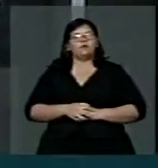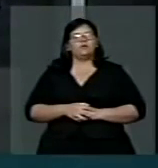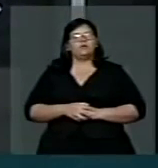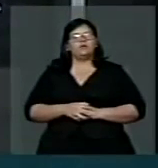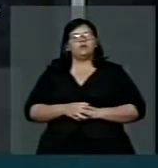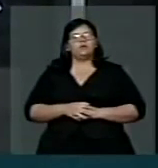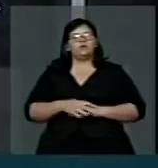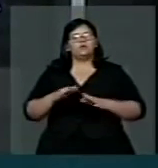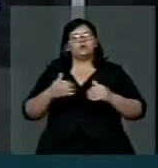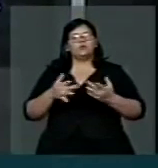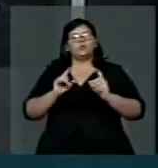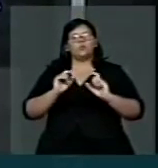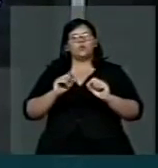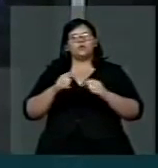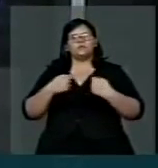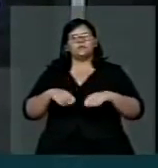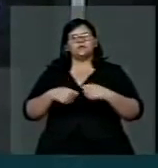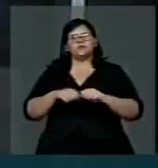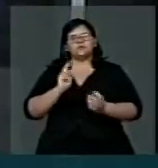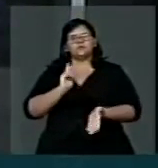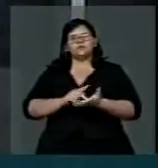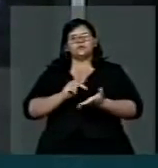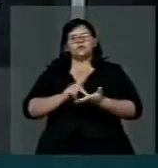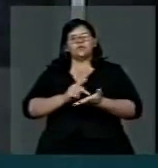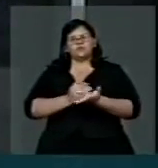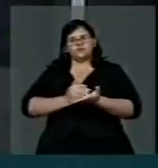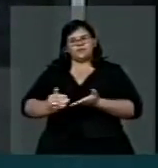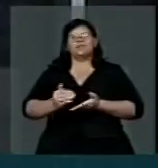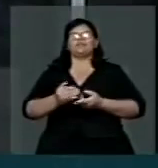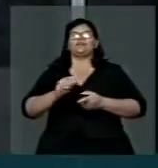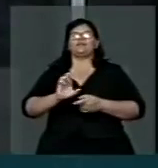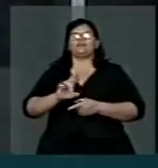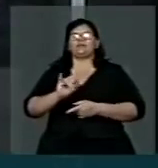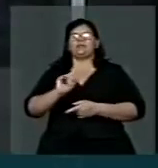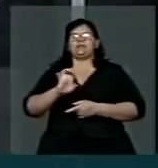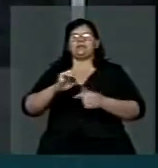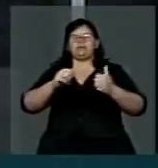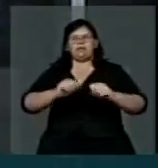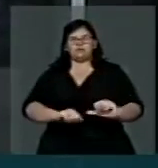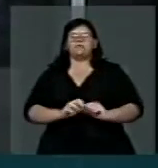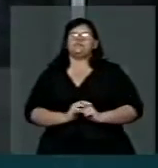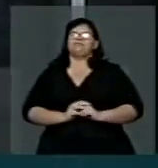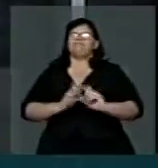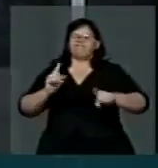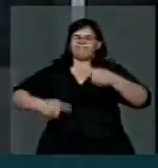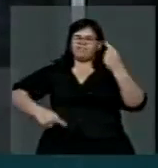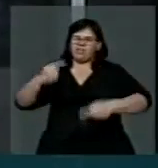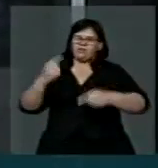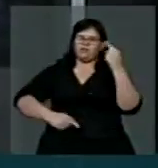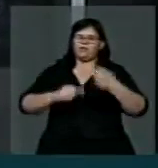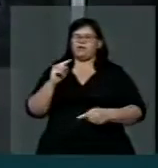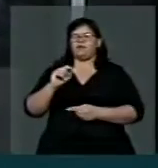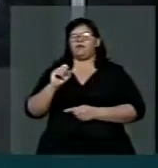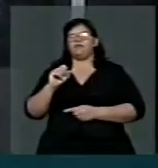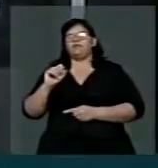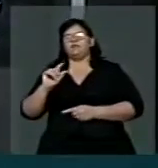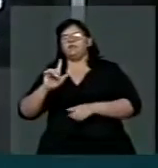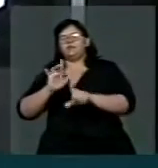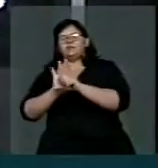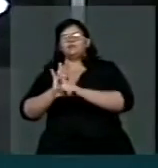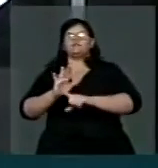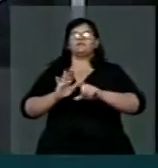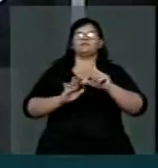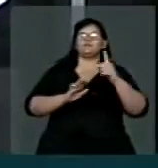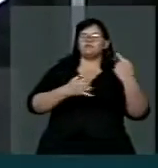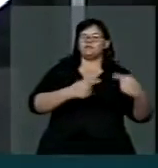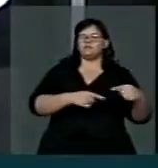se pretende, em verdade, é instalar uma crise entre o poder legislativo e o poder judiciário do nosso país. Isso porque permitirá